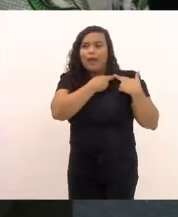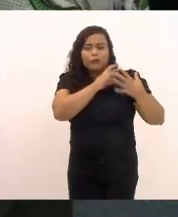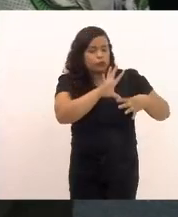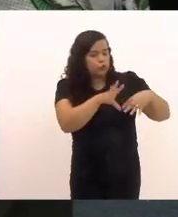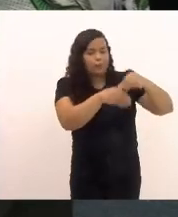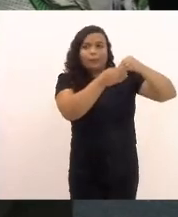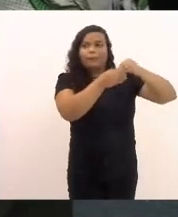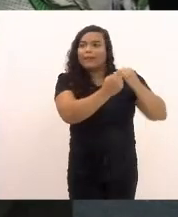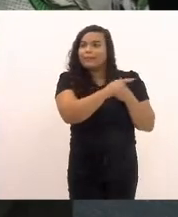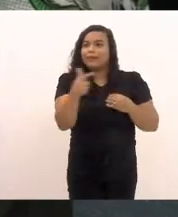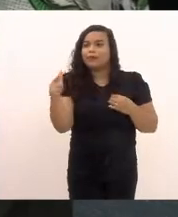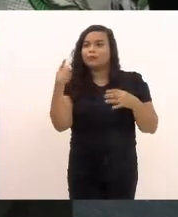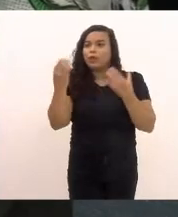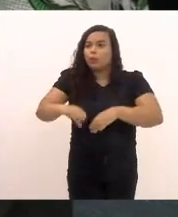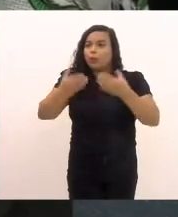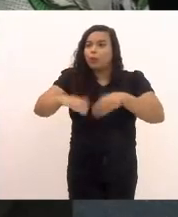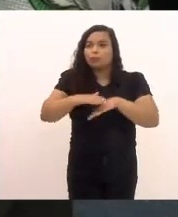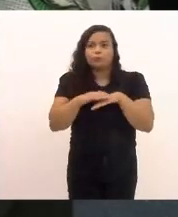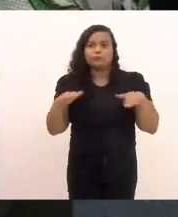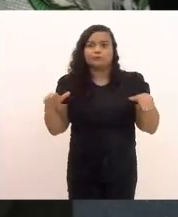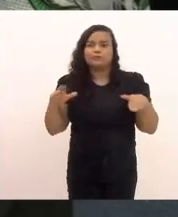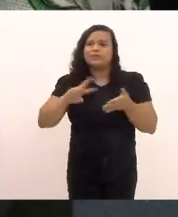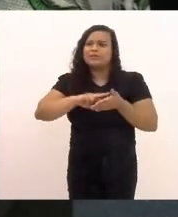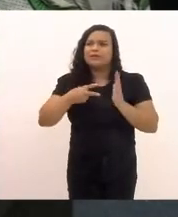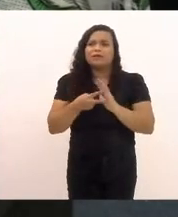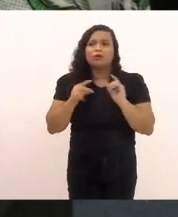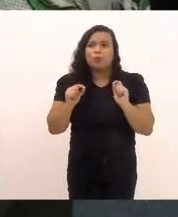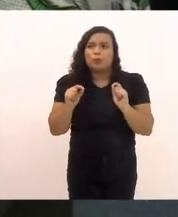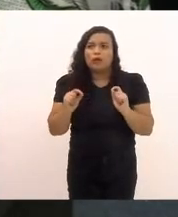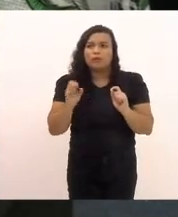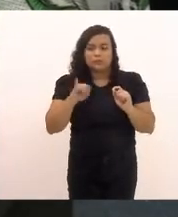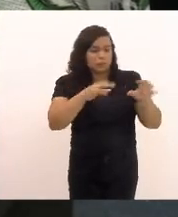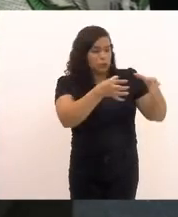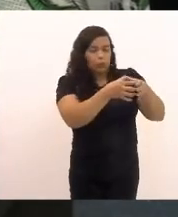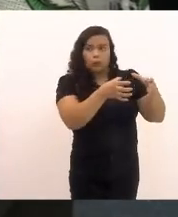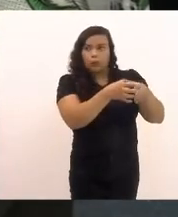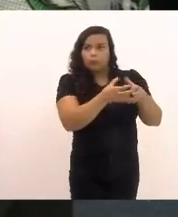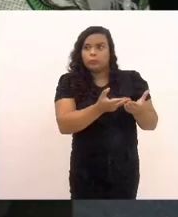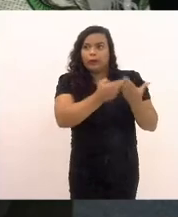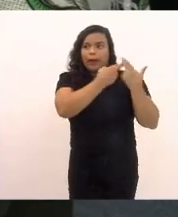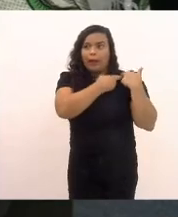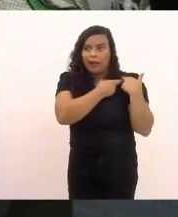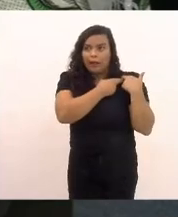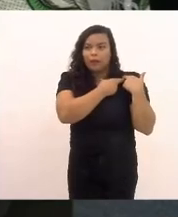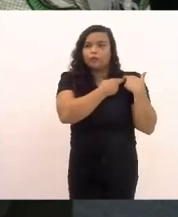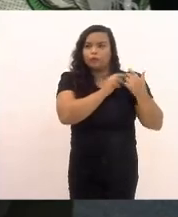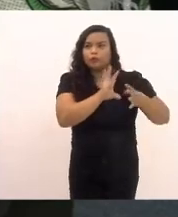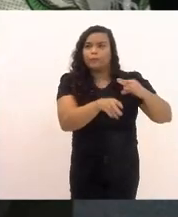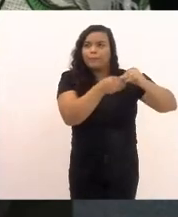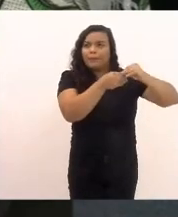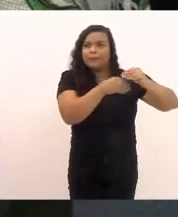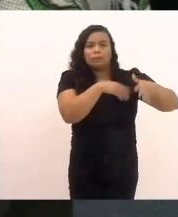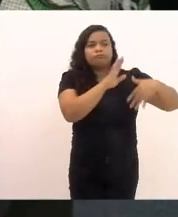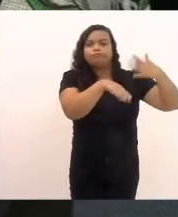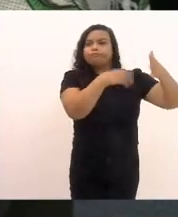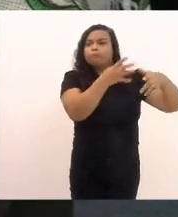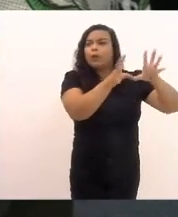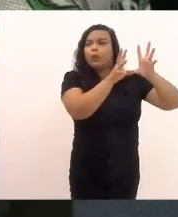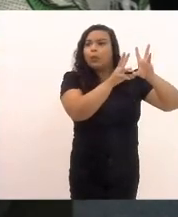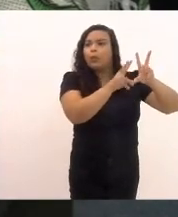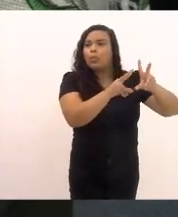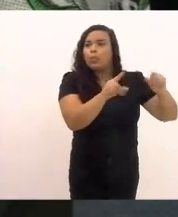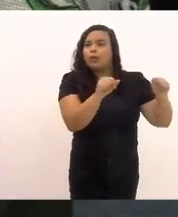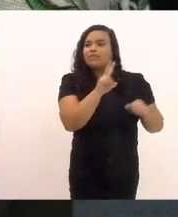público. O que quer dizer que cargo no quadro suplementar é cargo em extinção. Porque se não vai ter mais concurso público para